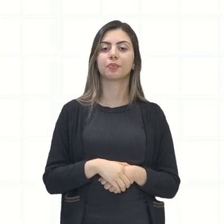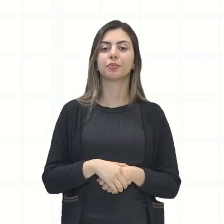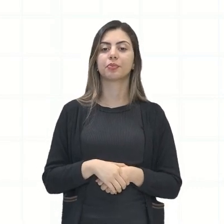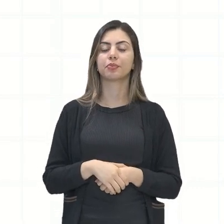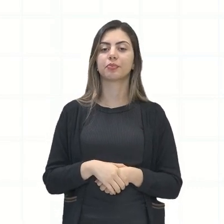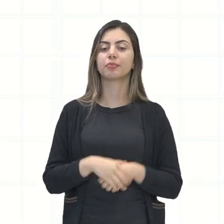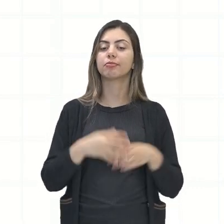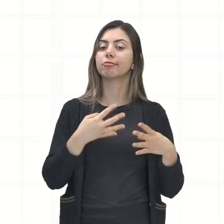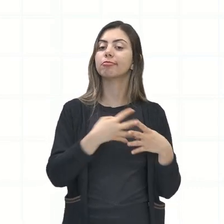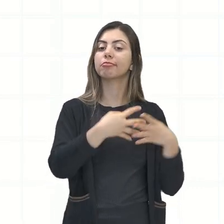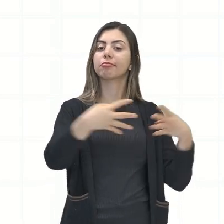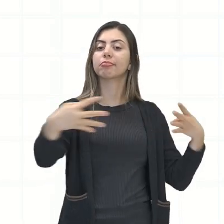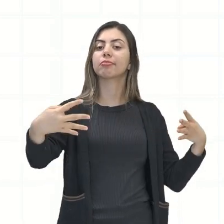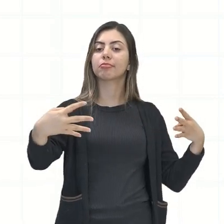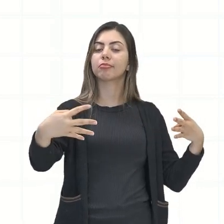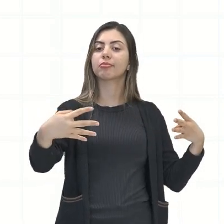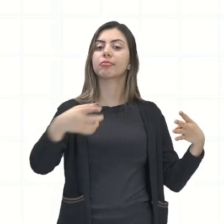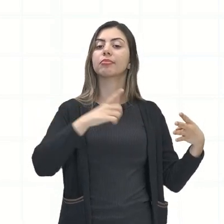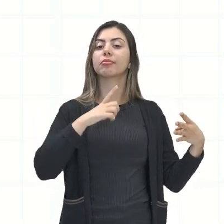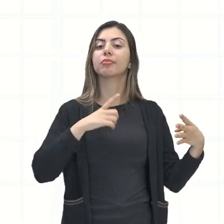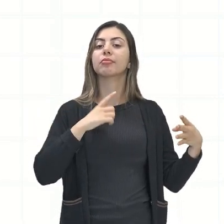ela vai ter